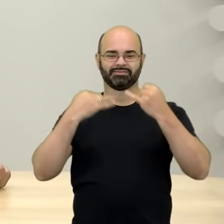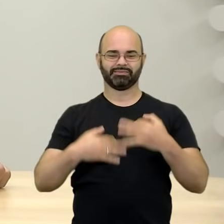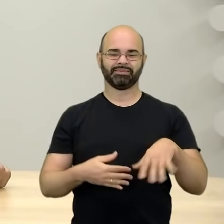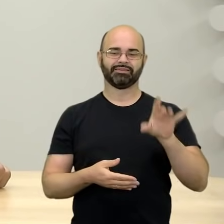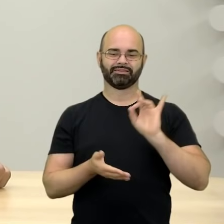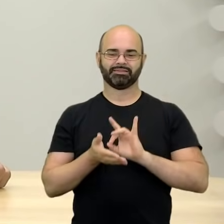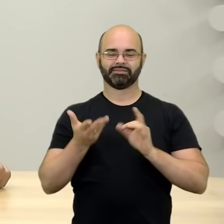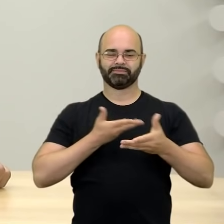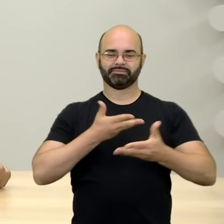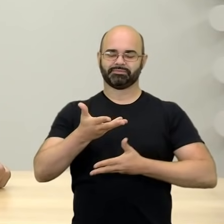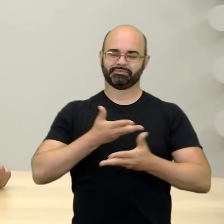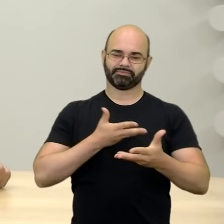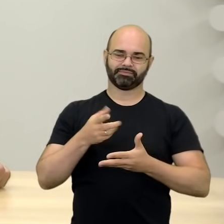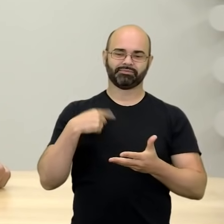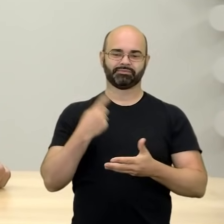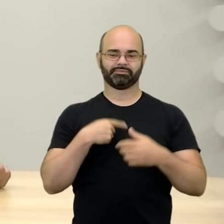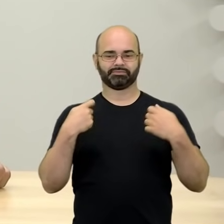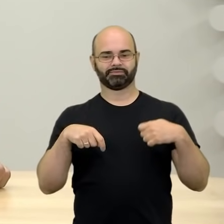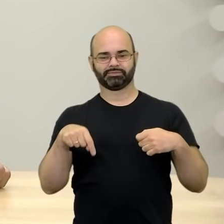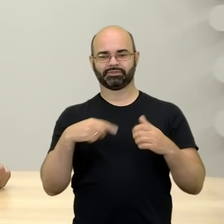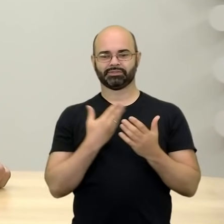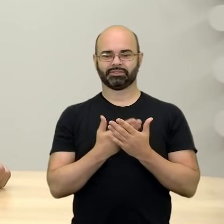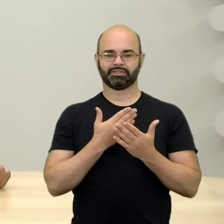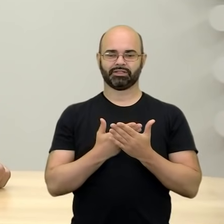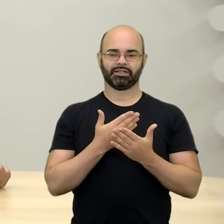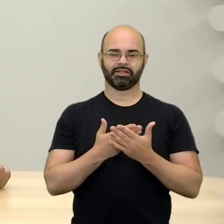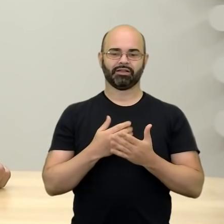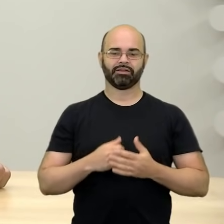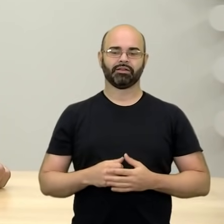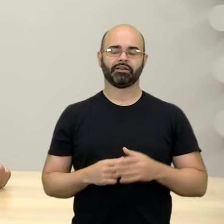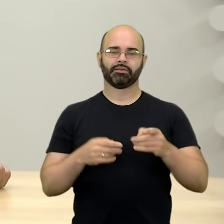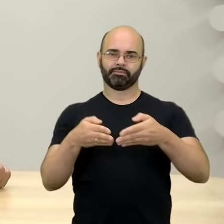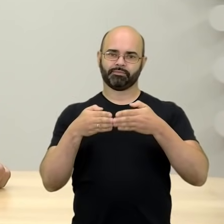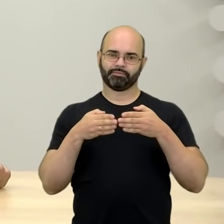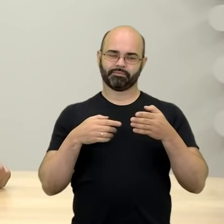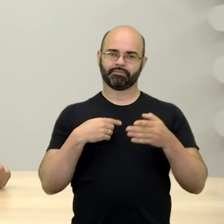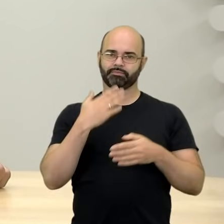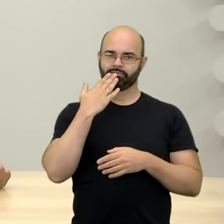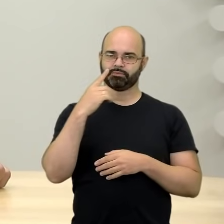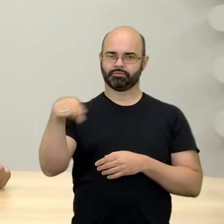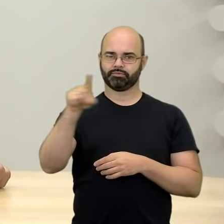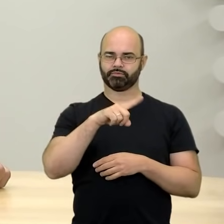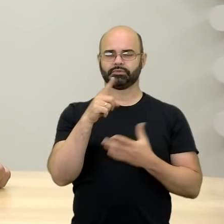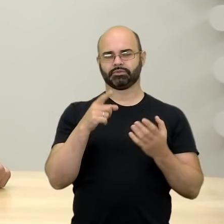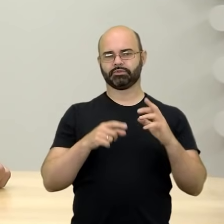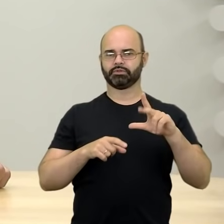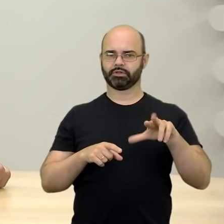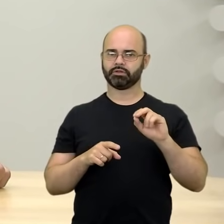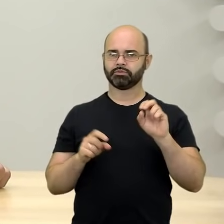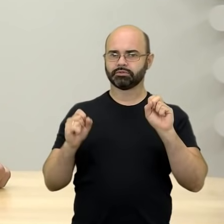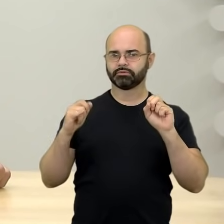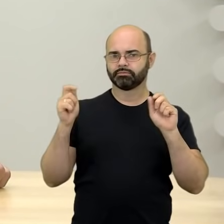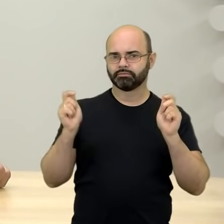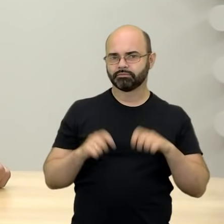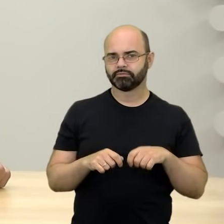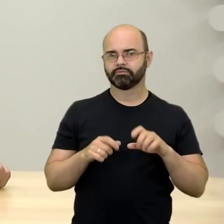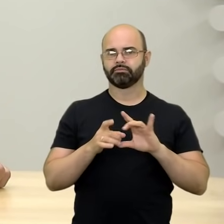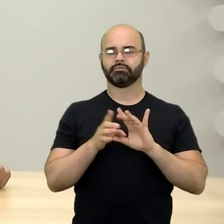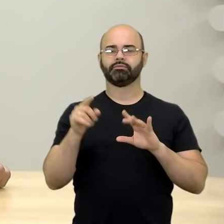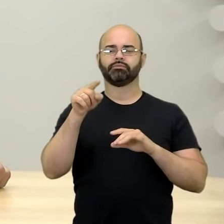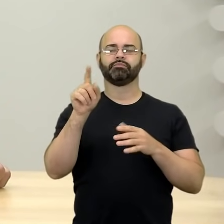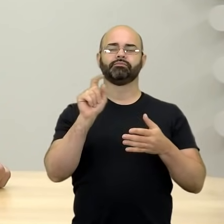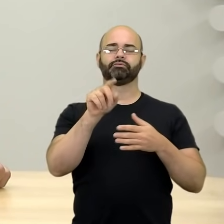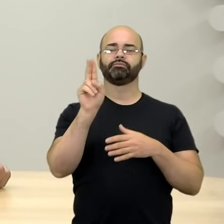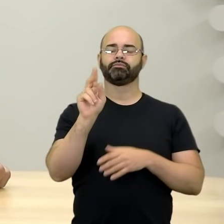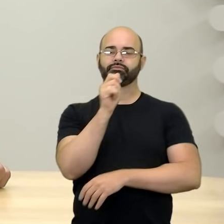essa interação que a gente vai precisar na aula eu peço aí a vocês que dentro do possível dentro da possibilidade o professor